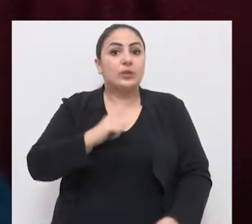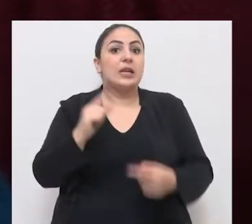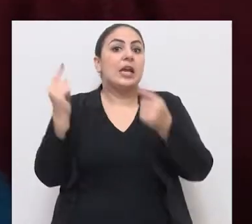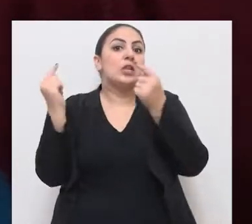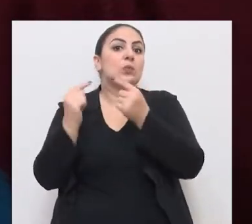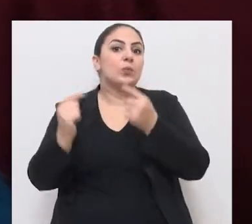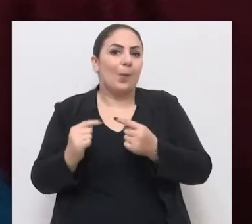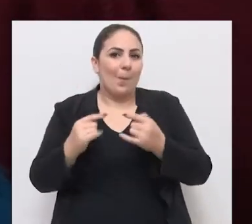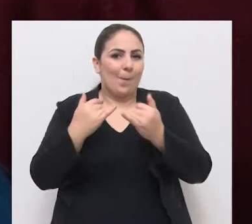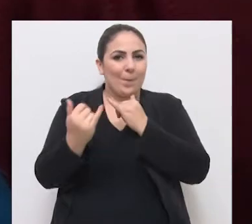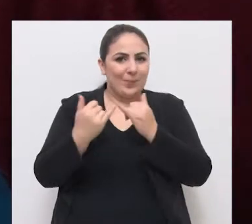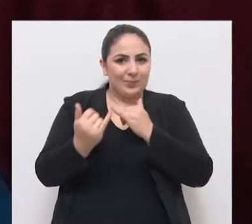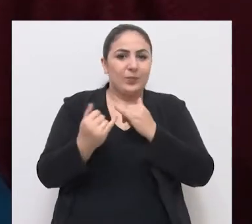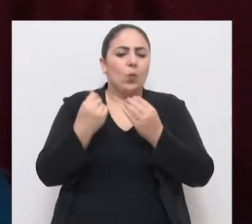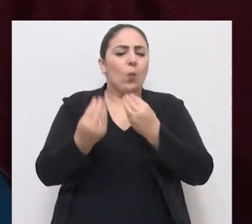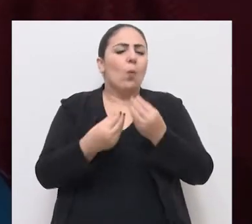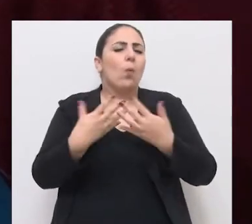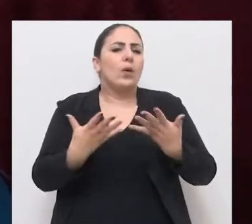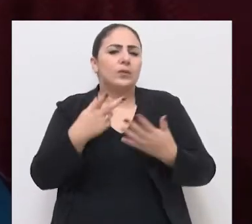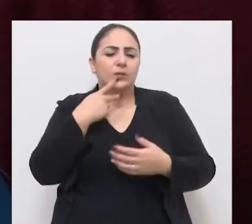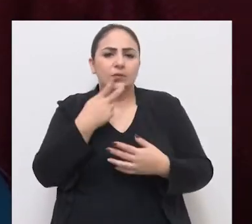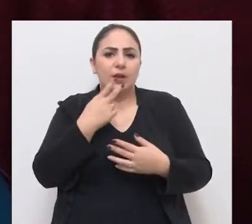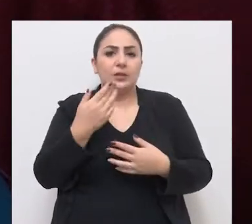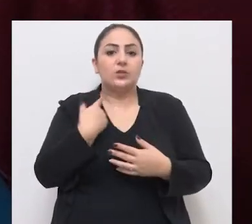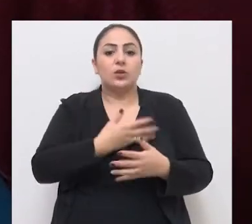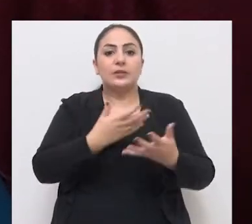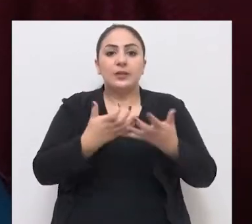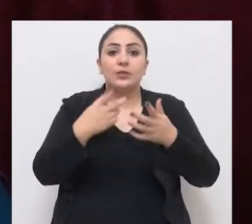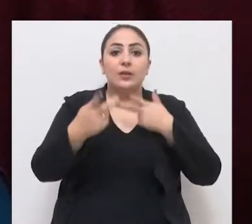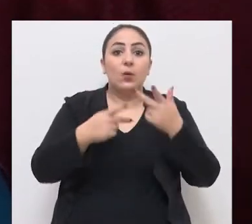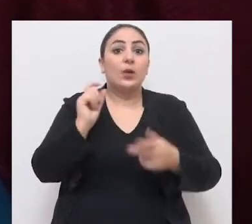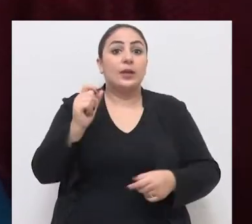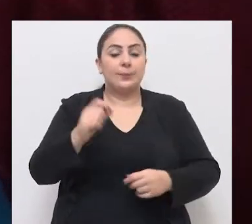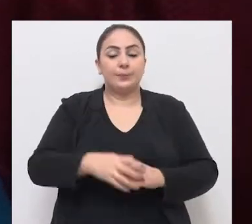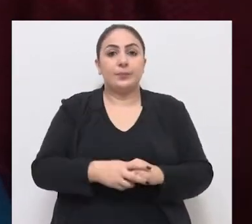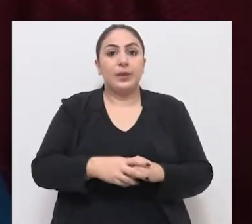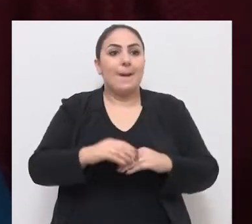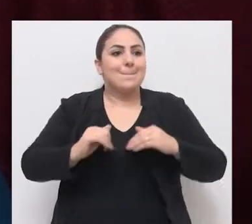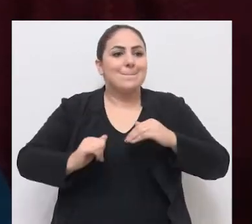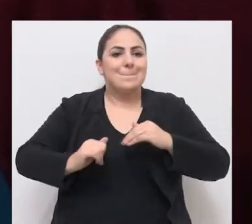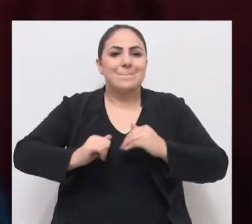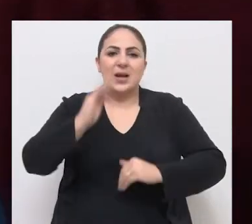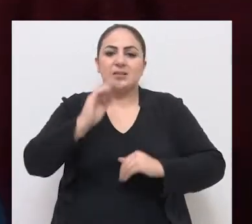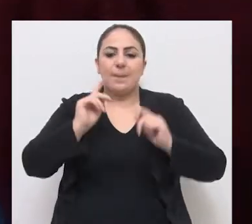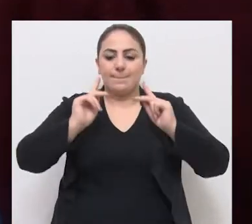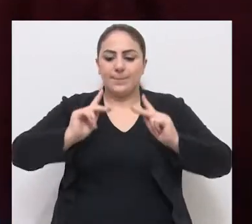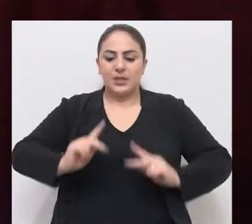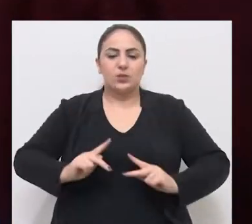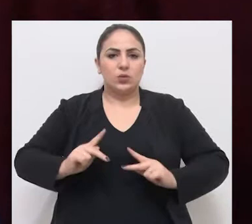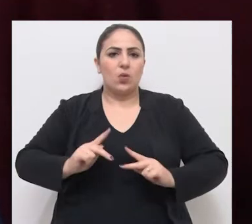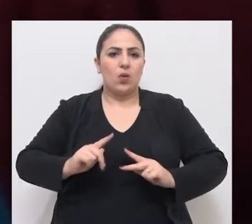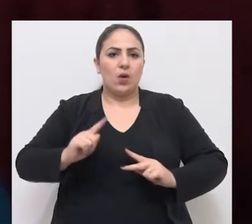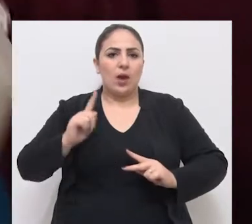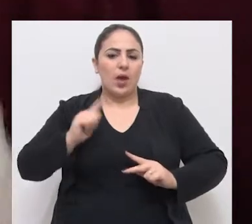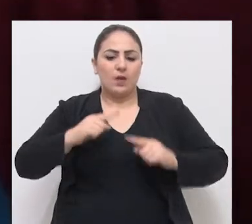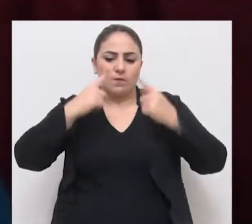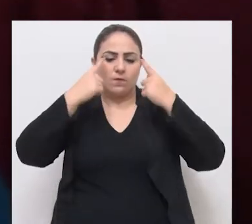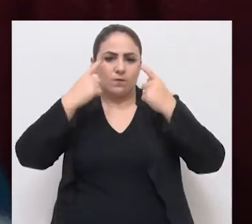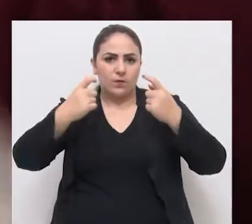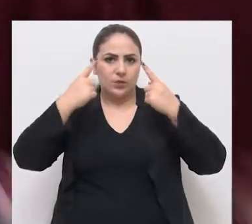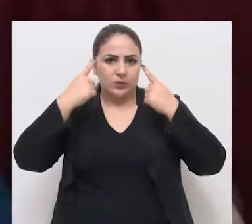ele é estrutural. E quando a gente fala isso, a gente quer dizer o quê? Que vai muito além daquela pessoa que